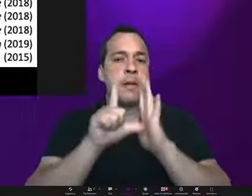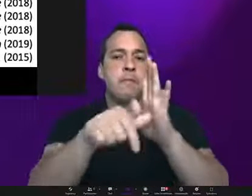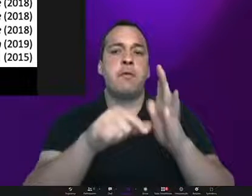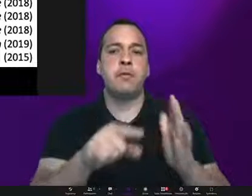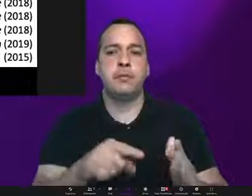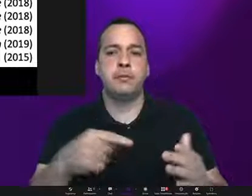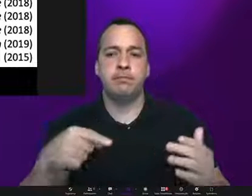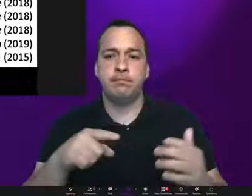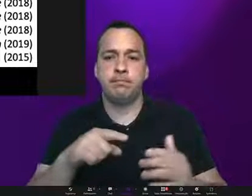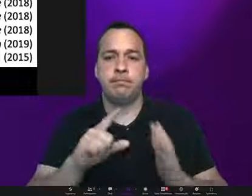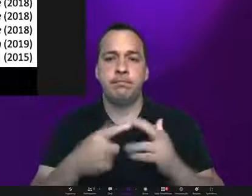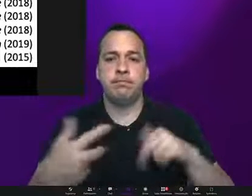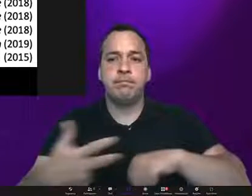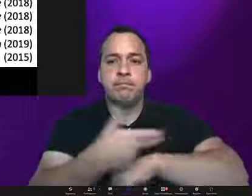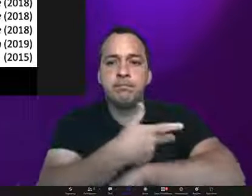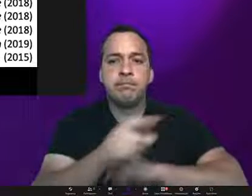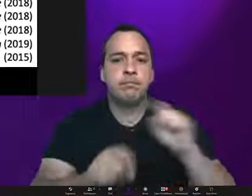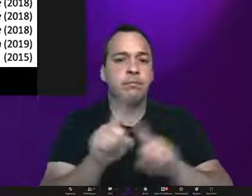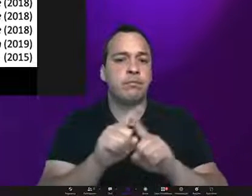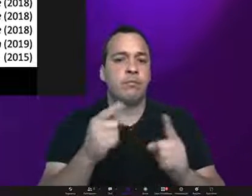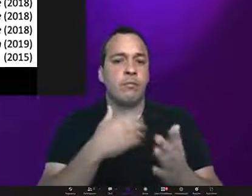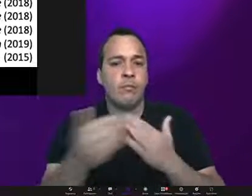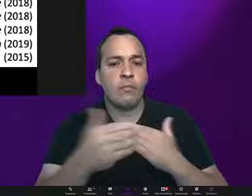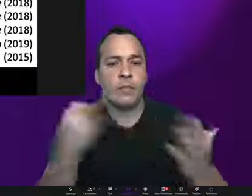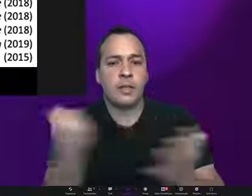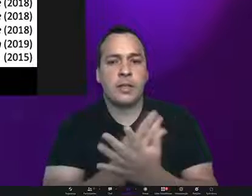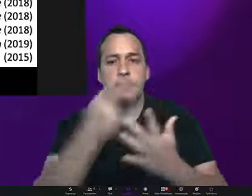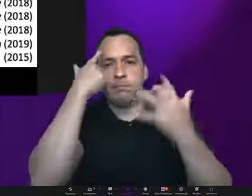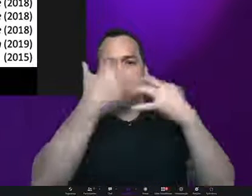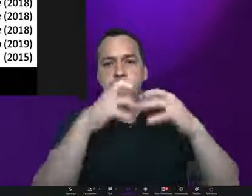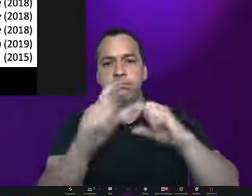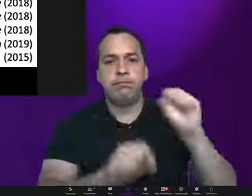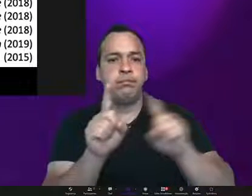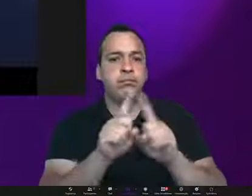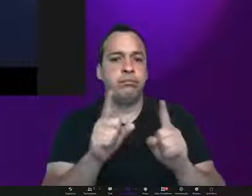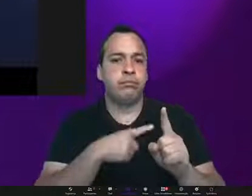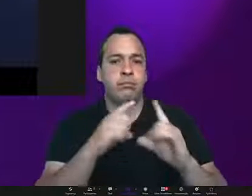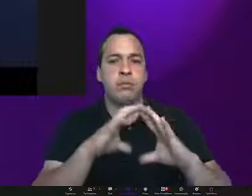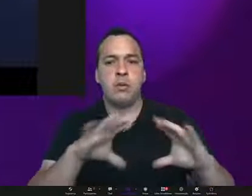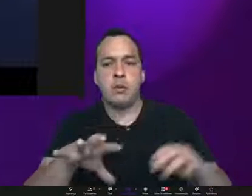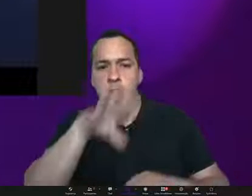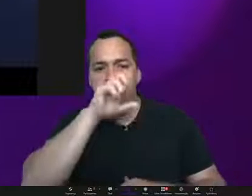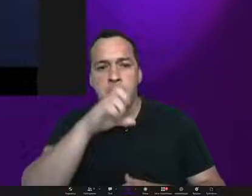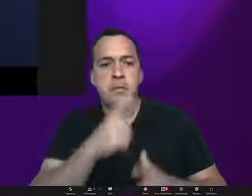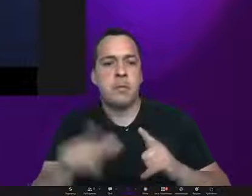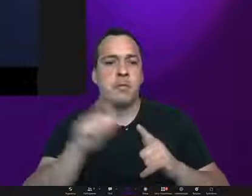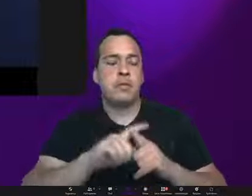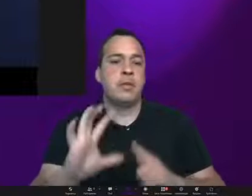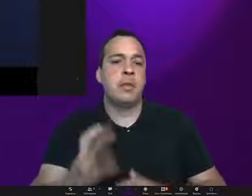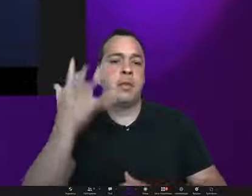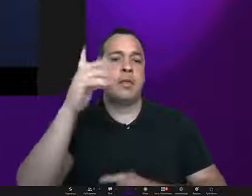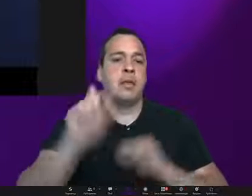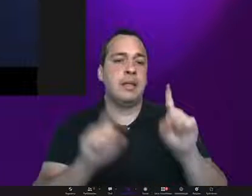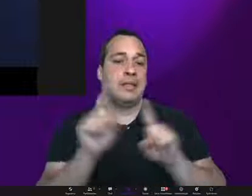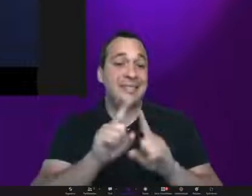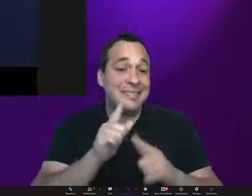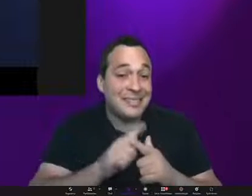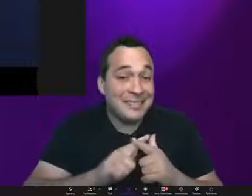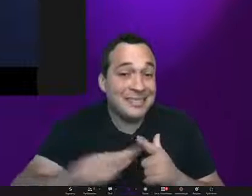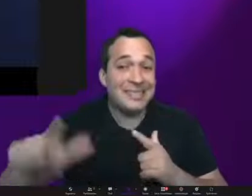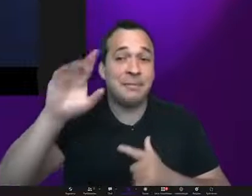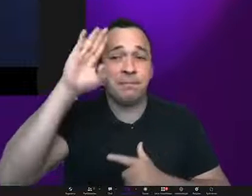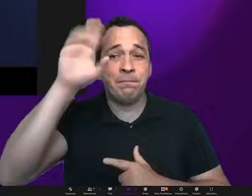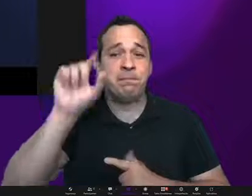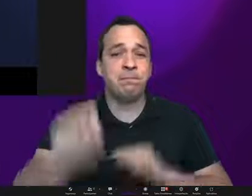nos eventos cerebrais, na injúria renal aguda, na síndrome de desconforto respiratório agudo. Então, mas o grande